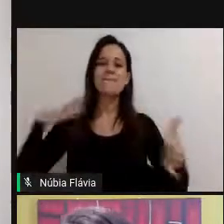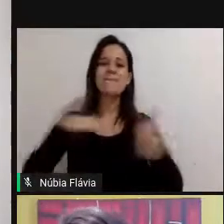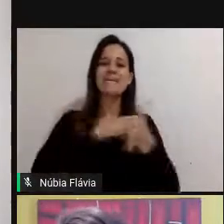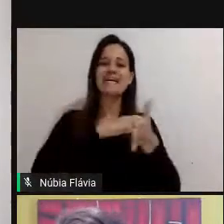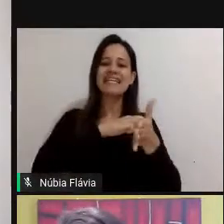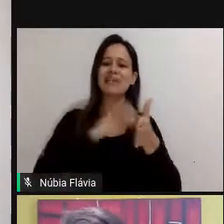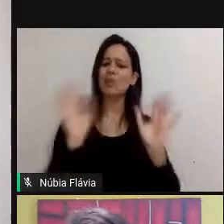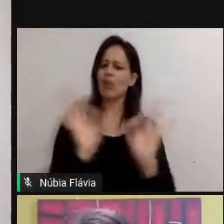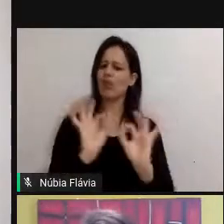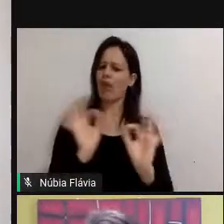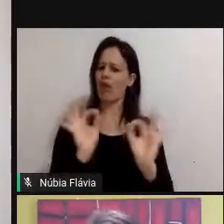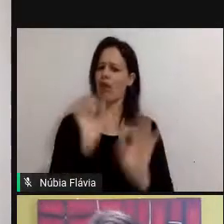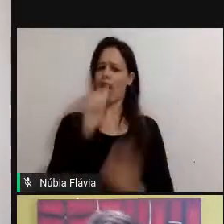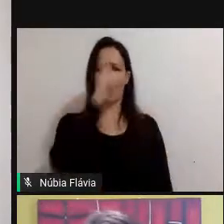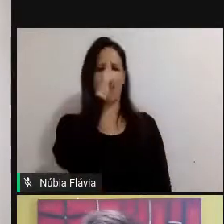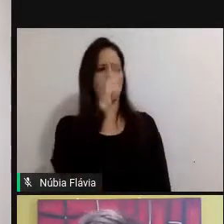maravilha.